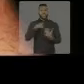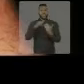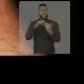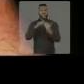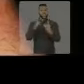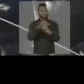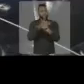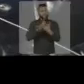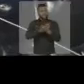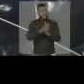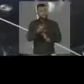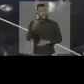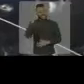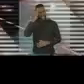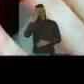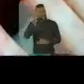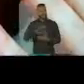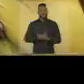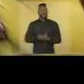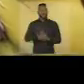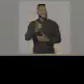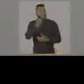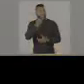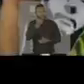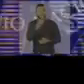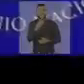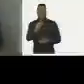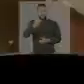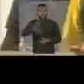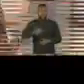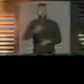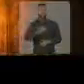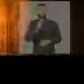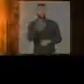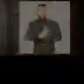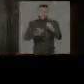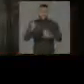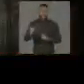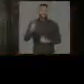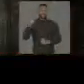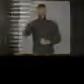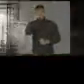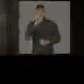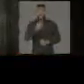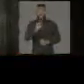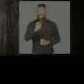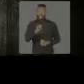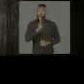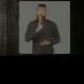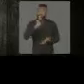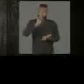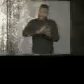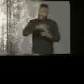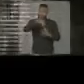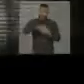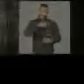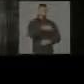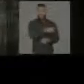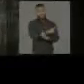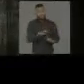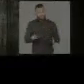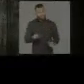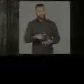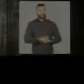Eu sou favorável à tortura, tu sabe disso. Ah, vagabundo, matamos 30 mil. Bolsonaro, quem conhece a